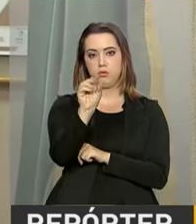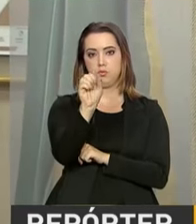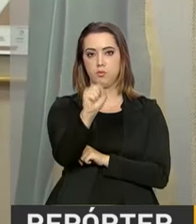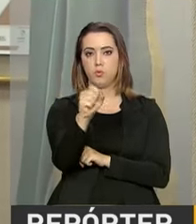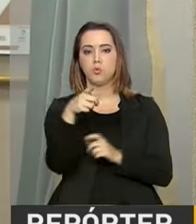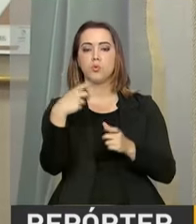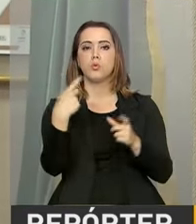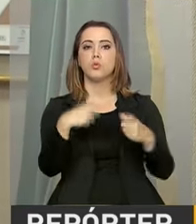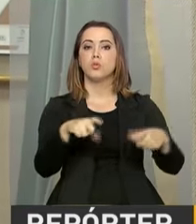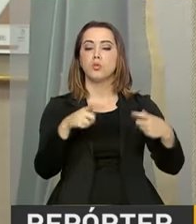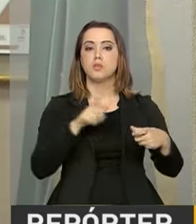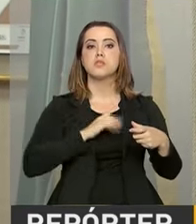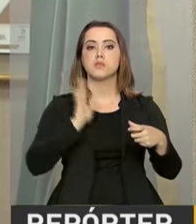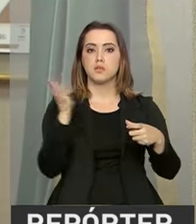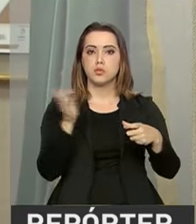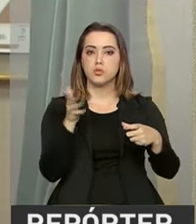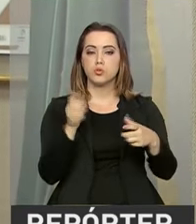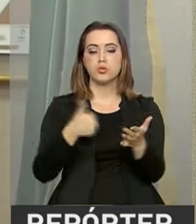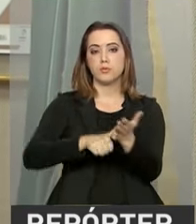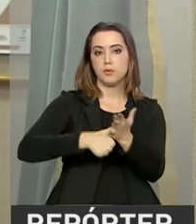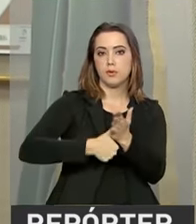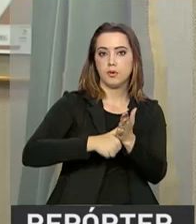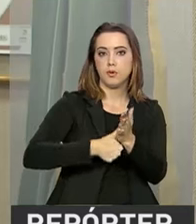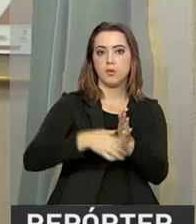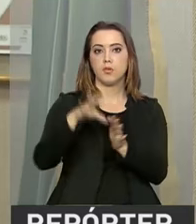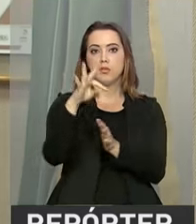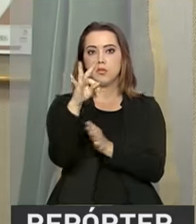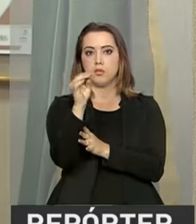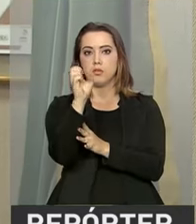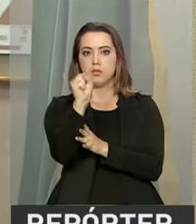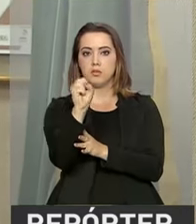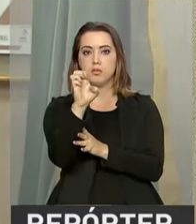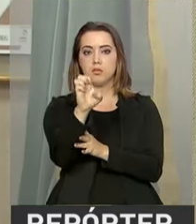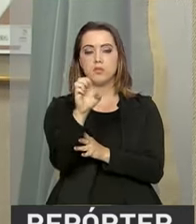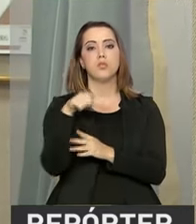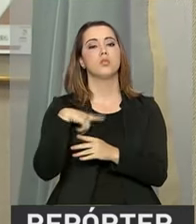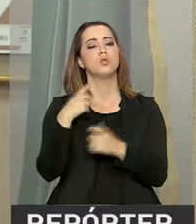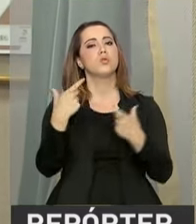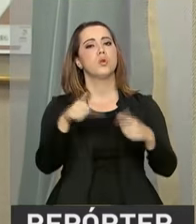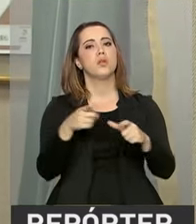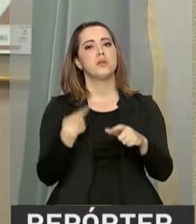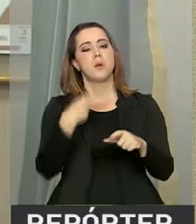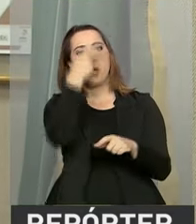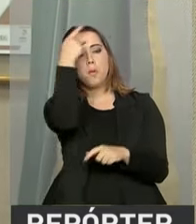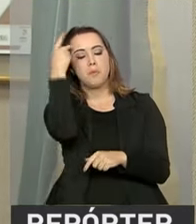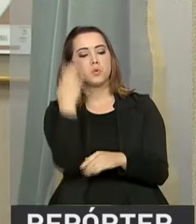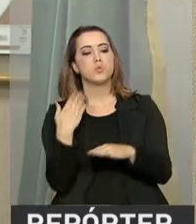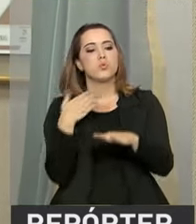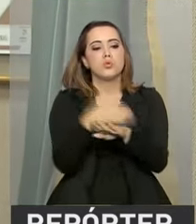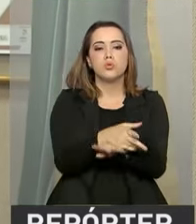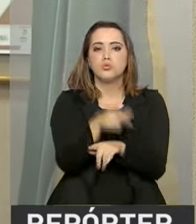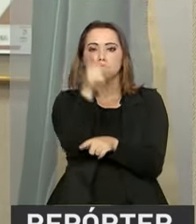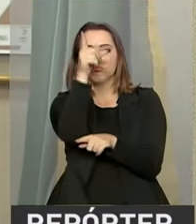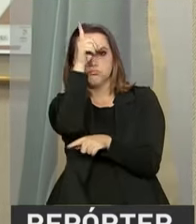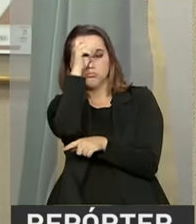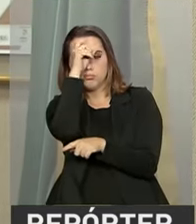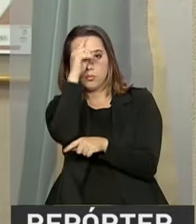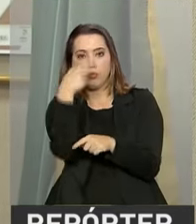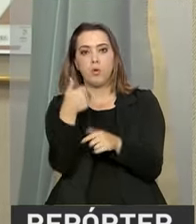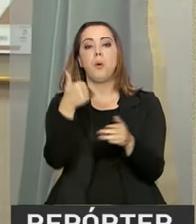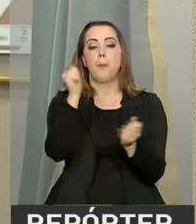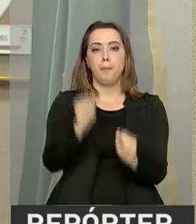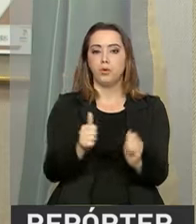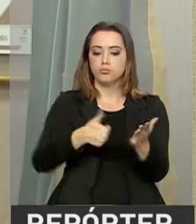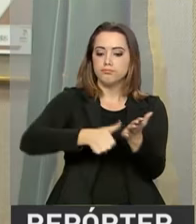a biometria do TSE, o cidadão quando for acessar o serviço de saúde vai usar o seu a sua digital para